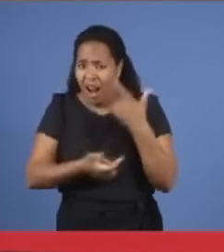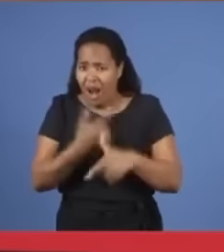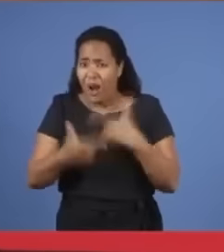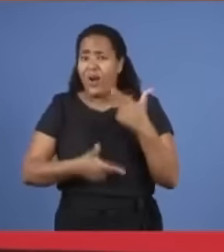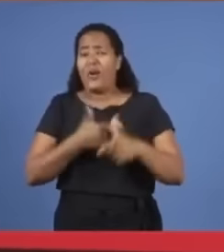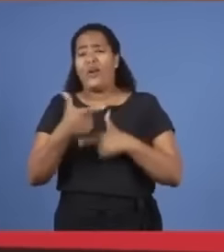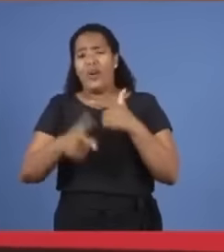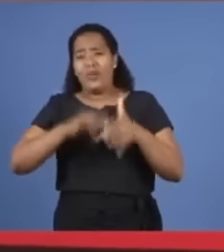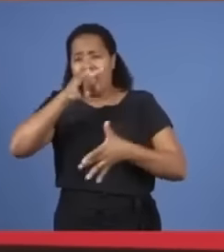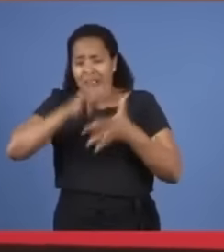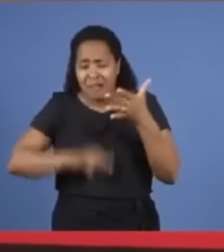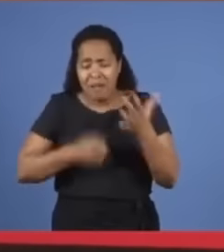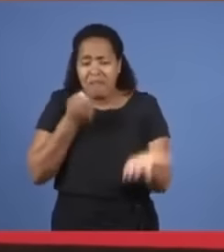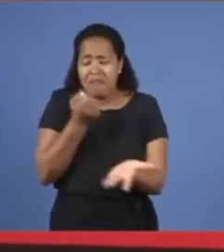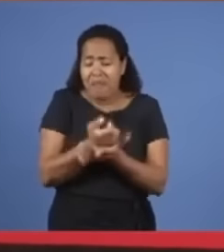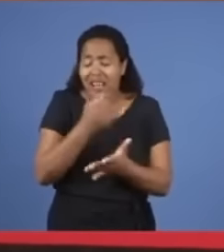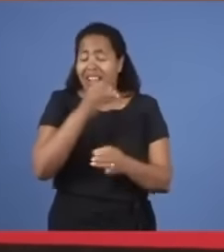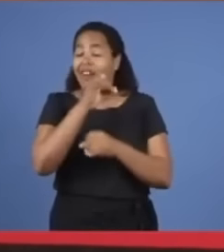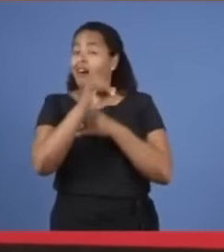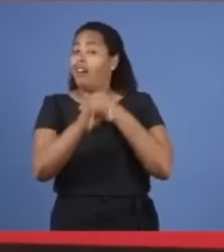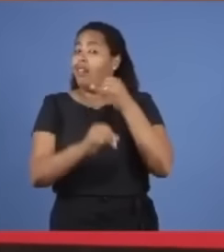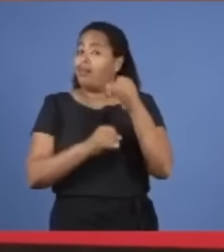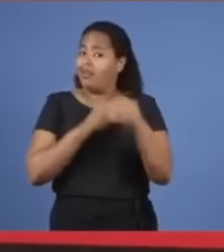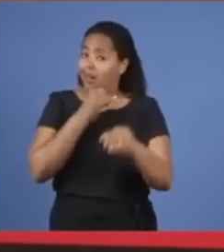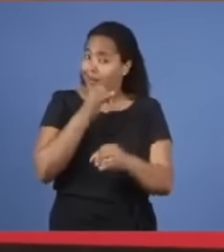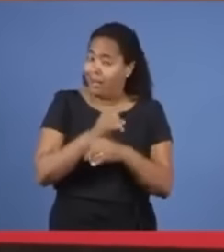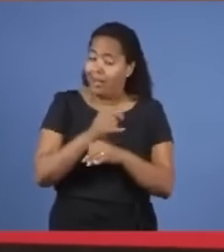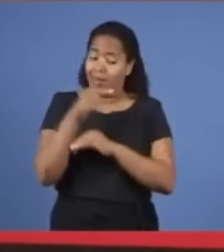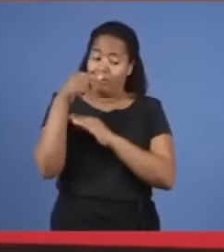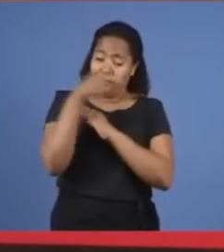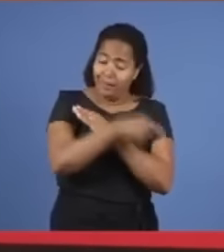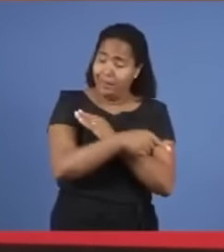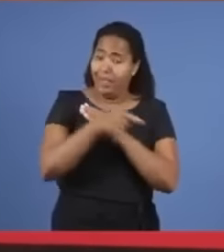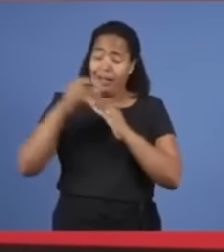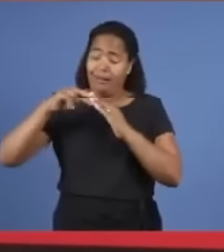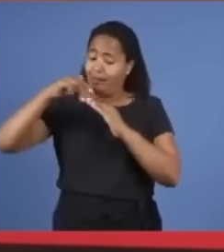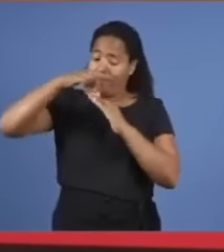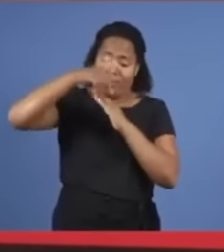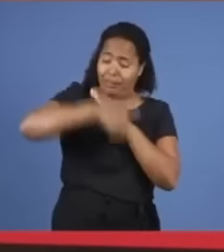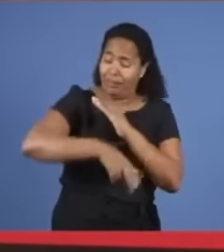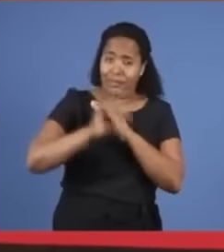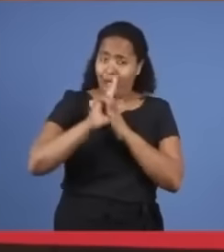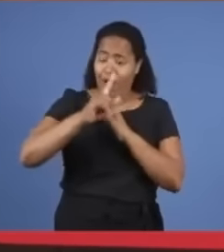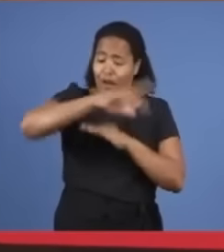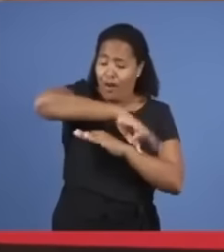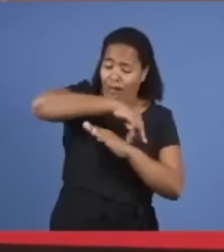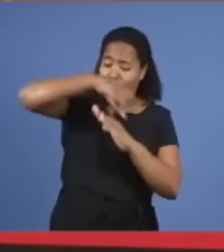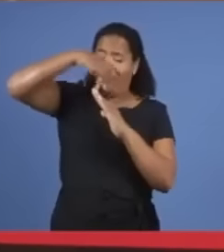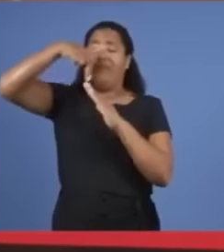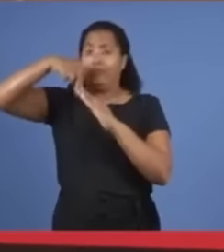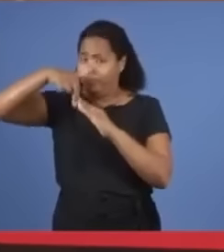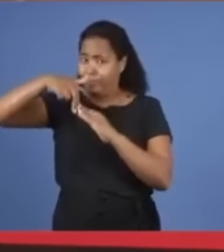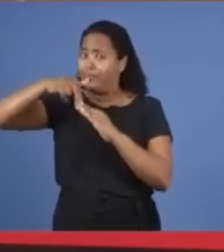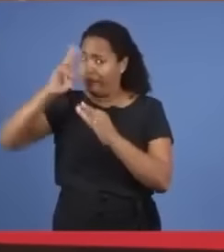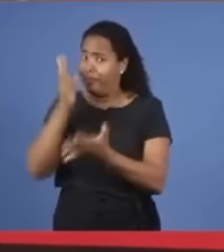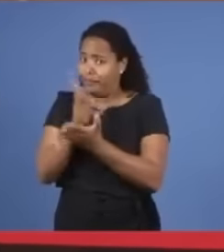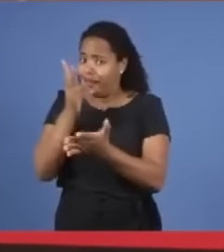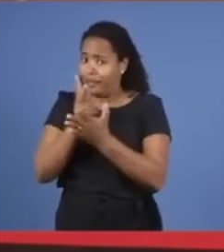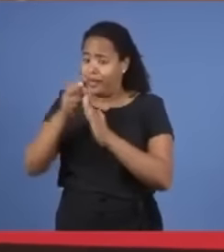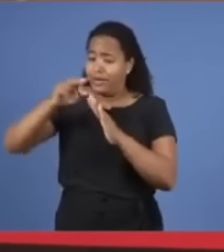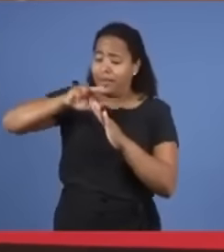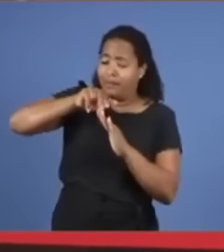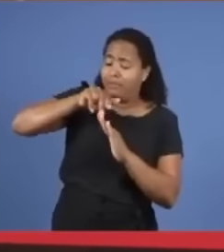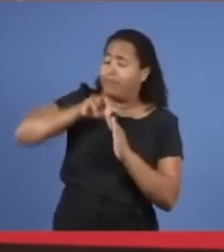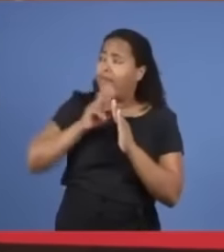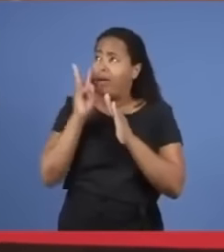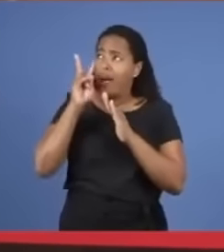a luta, o mundo, a internet. Está tudo embaixo. Não desça. Fica em cima. Olhe para o